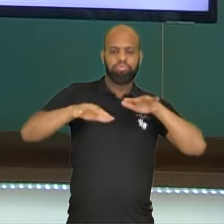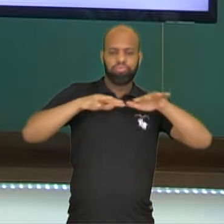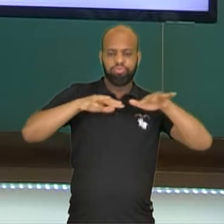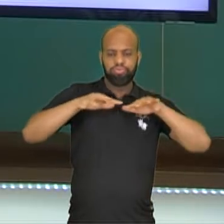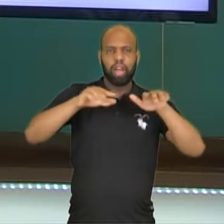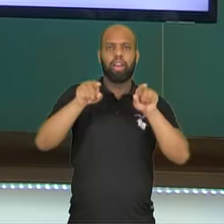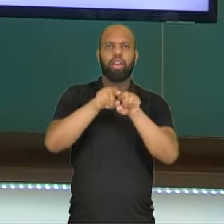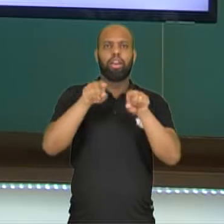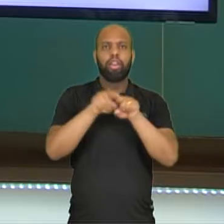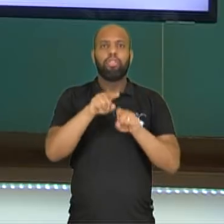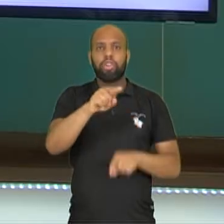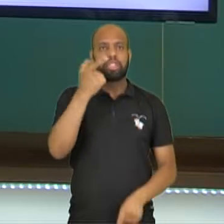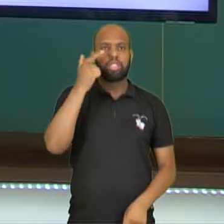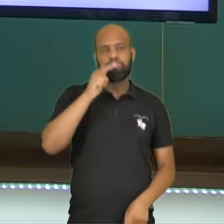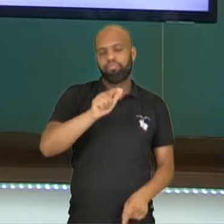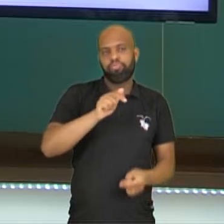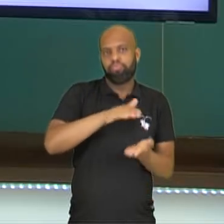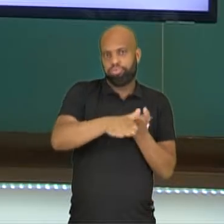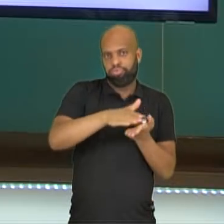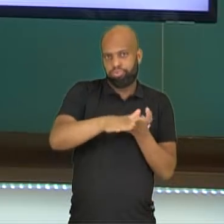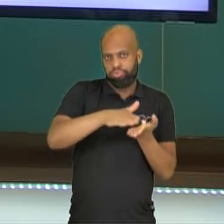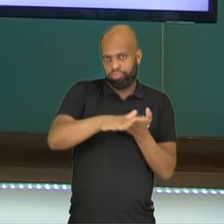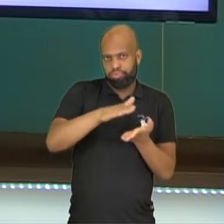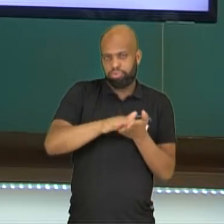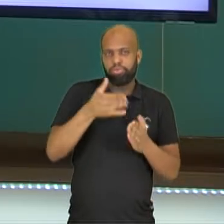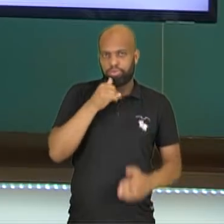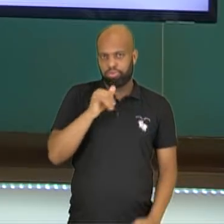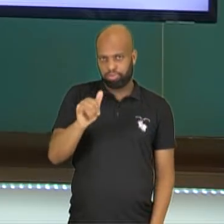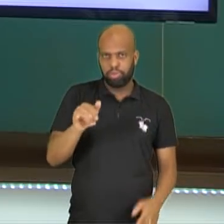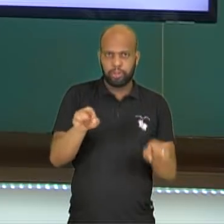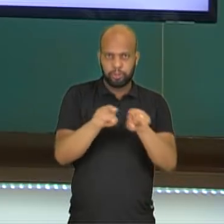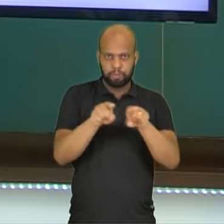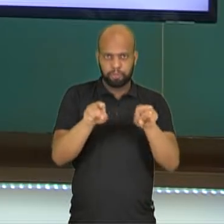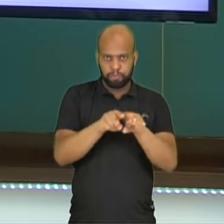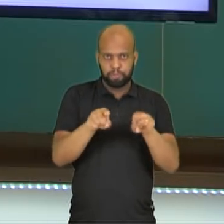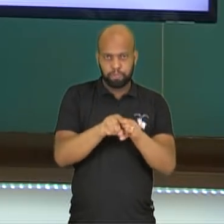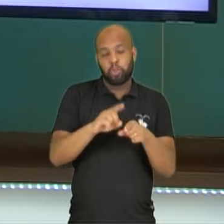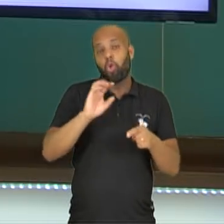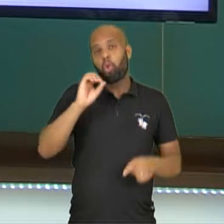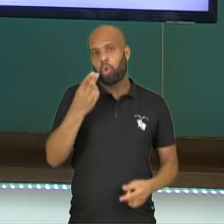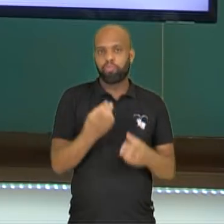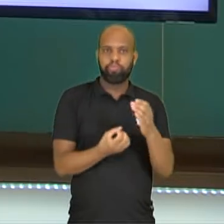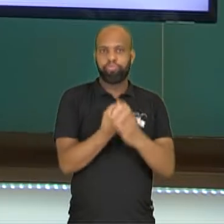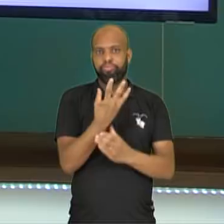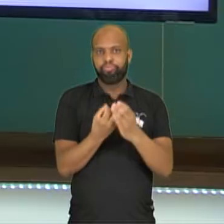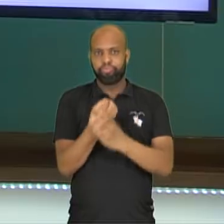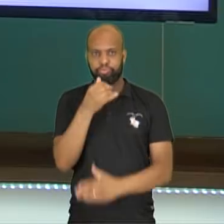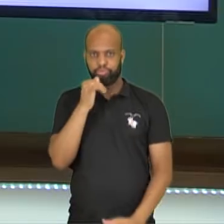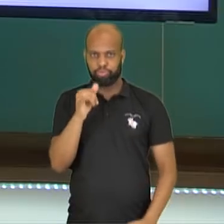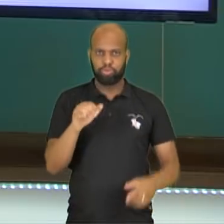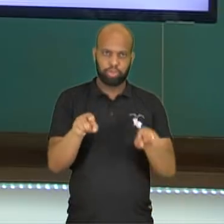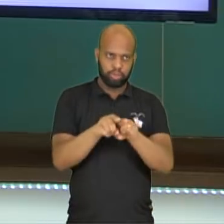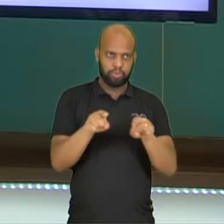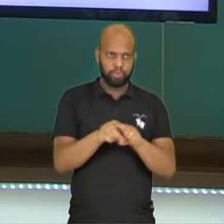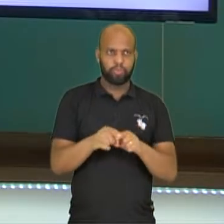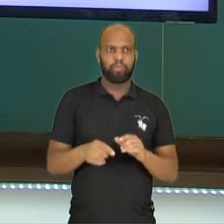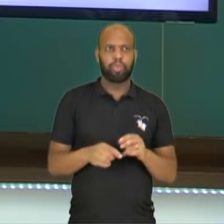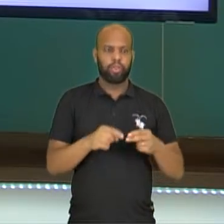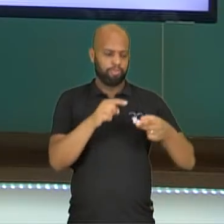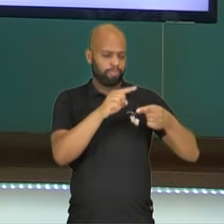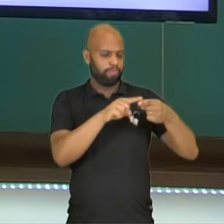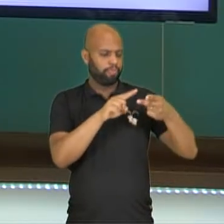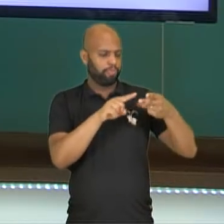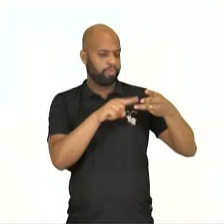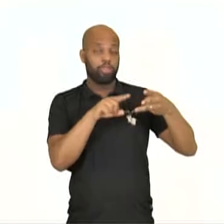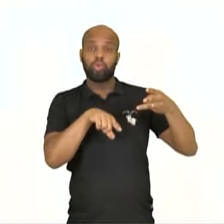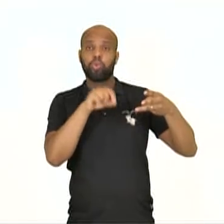mais eficiente de você consumir essa energia ou, entre aspas, gerar essa energia, certo? Qual a alternativa correta que vocês